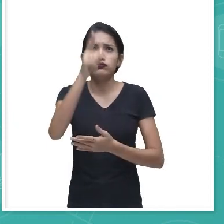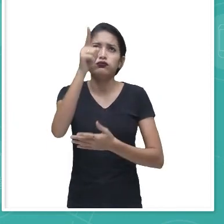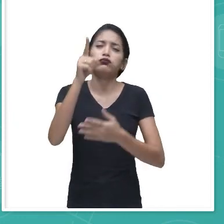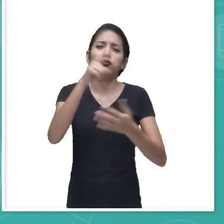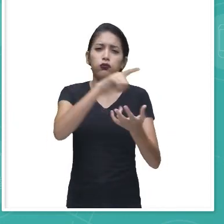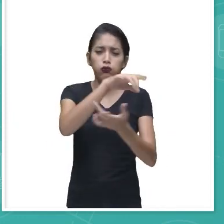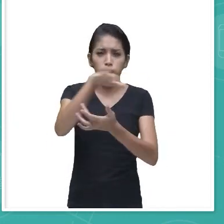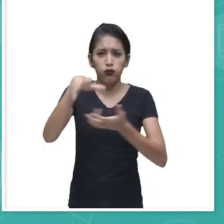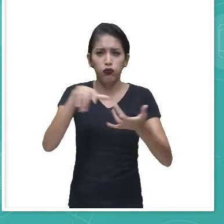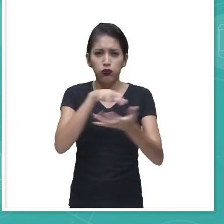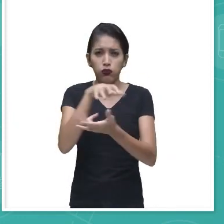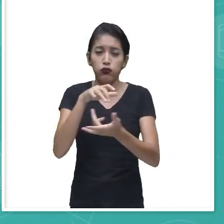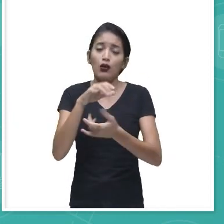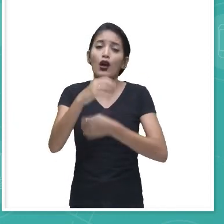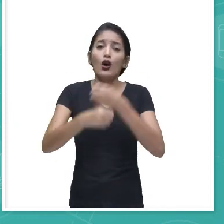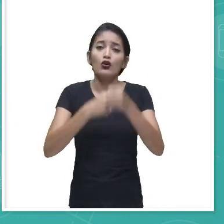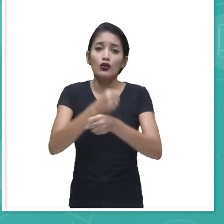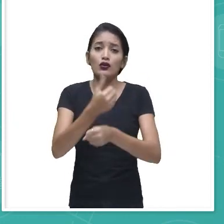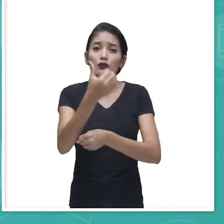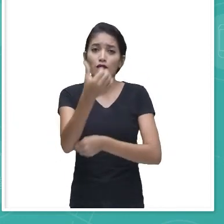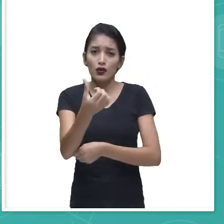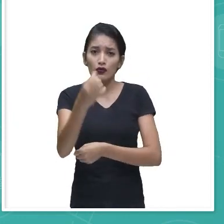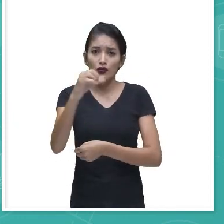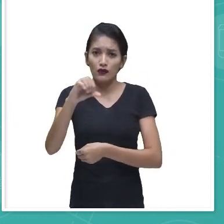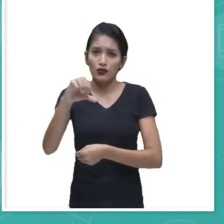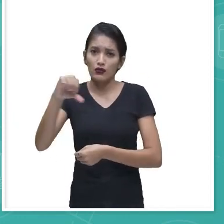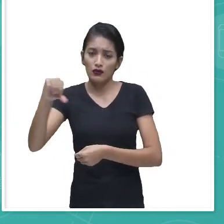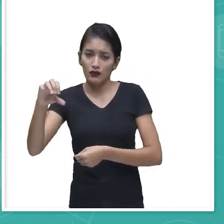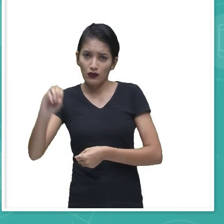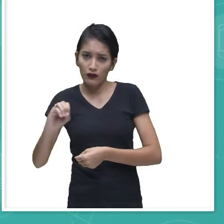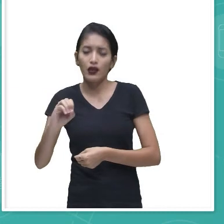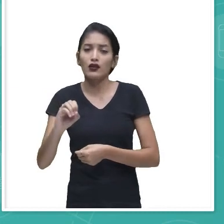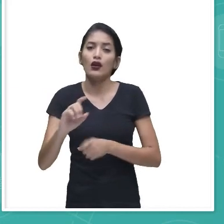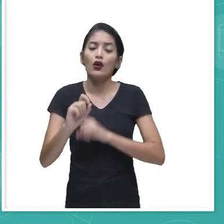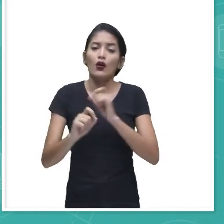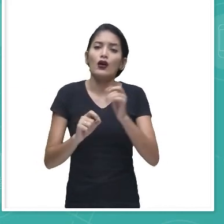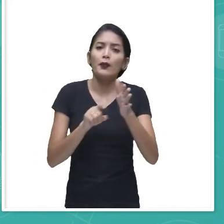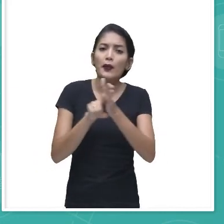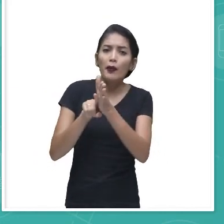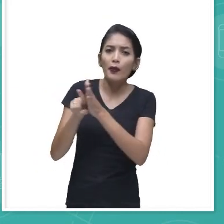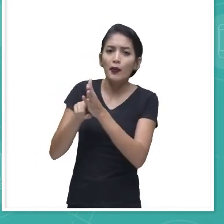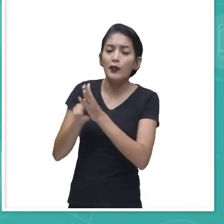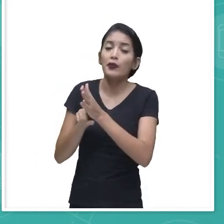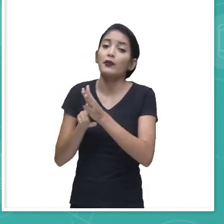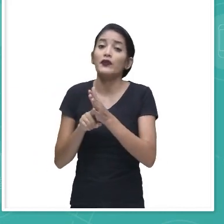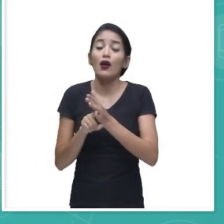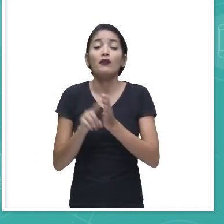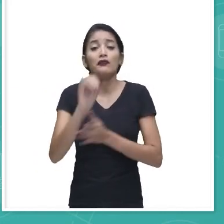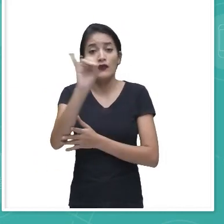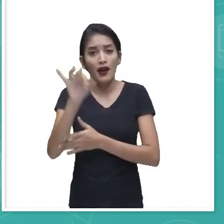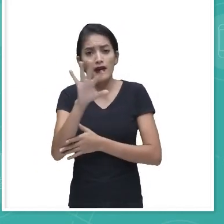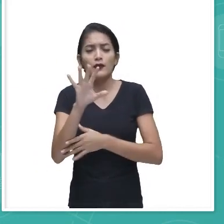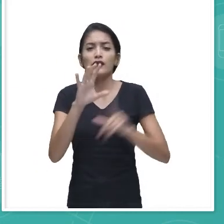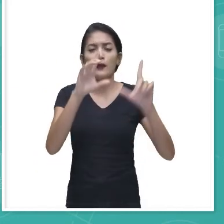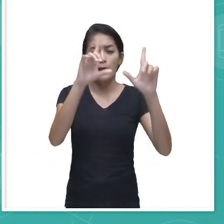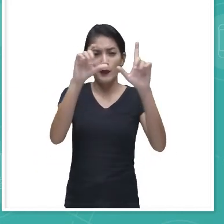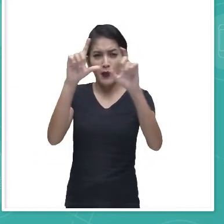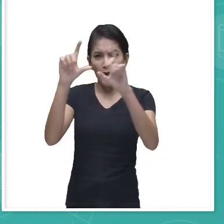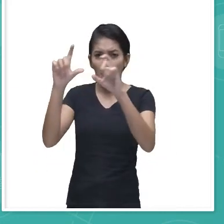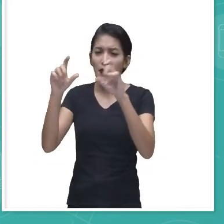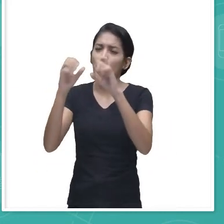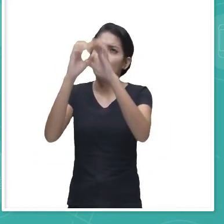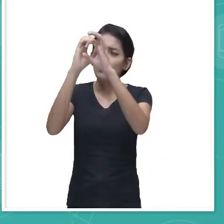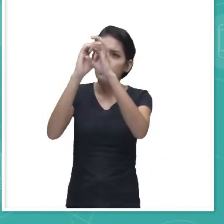1990 e proporcionou uma revolução na astronomia. As imagens captadas por meio das lentes desse